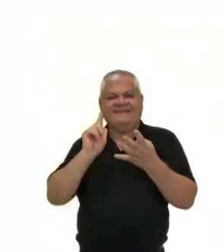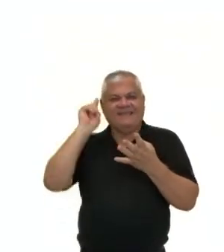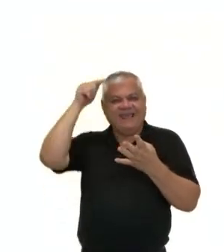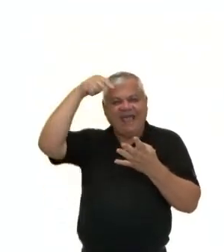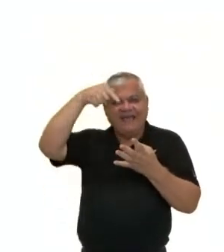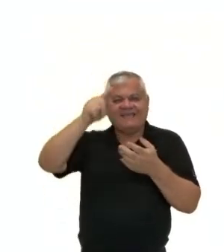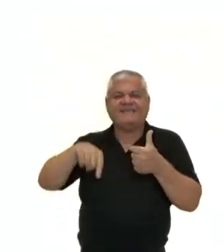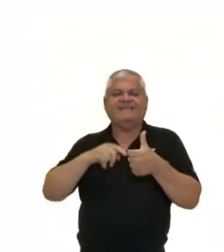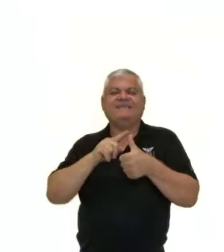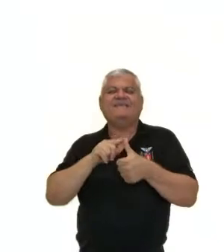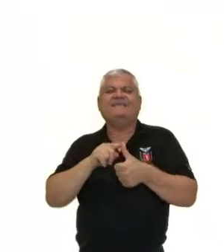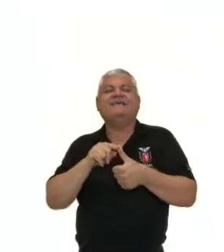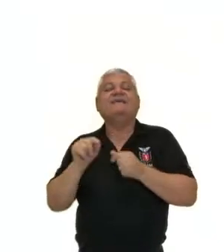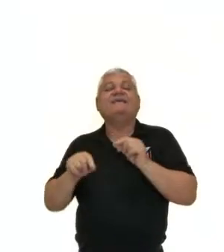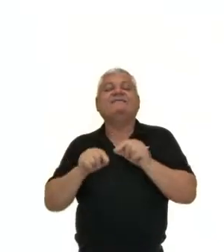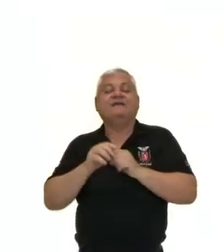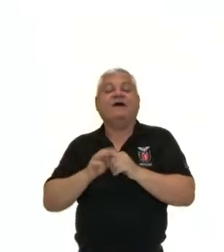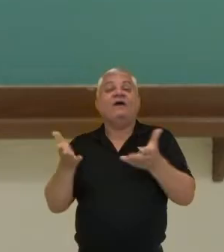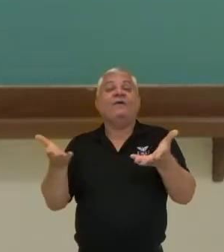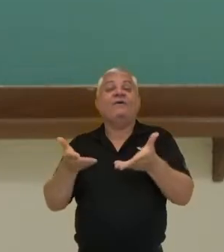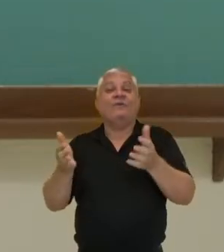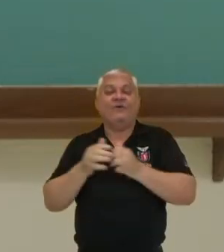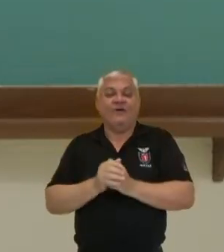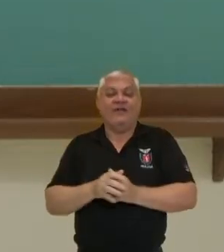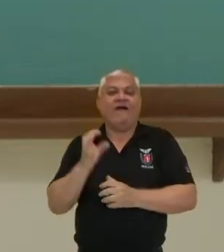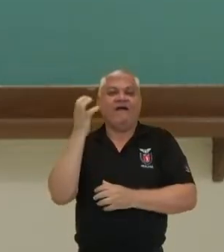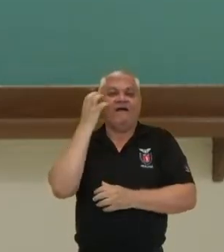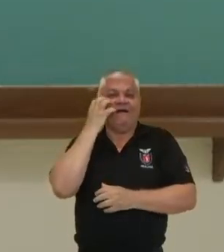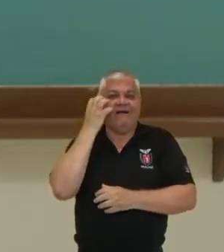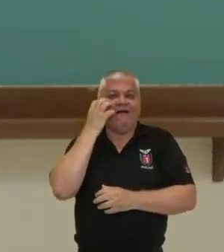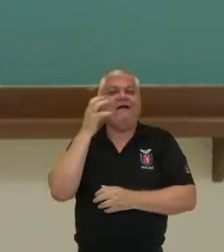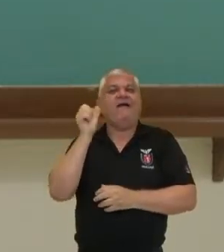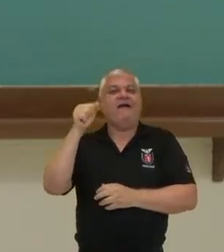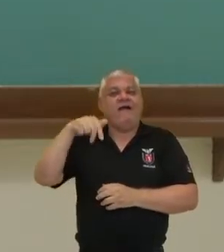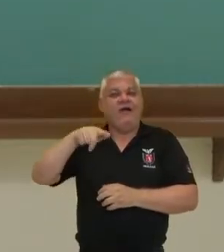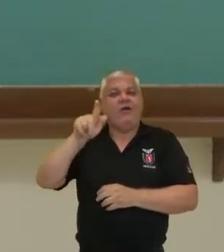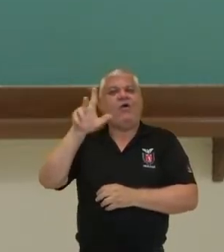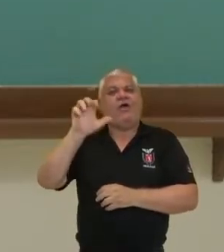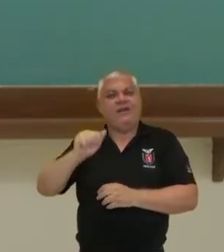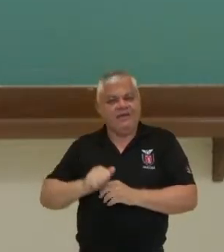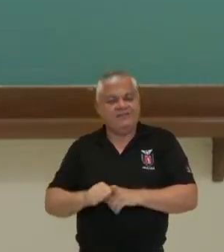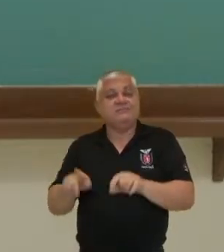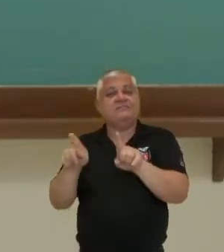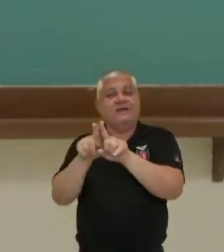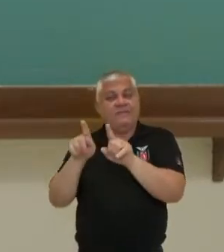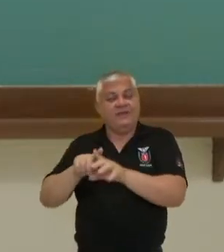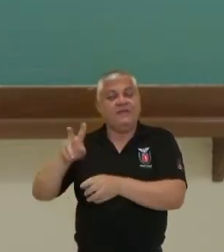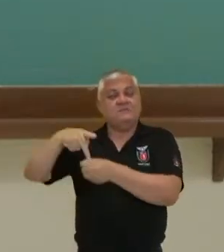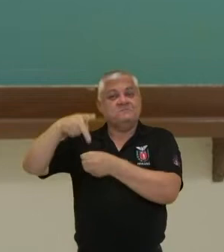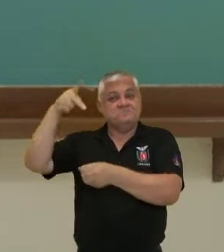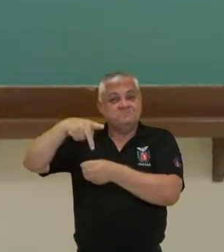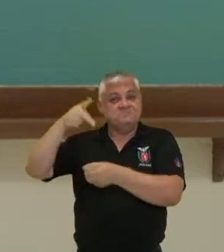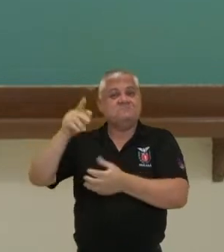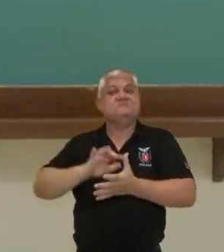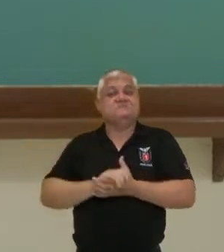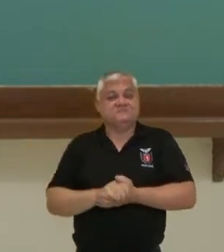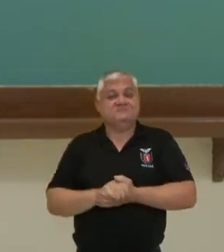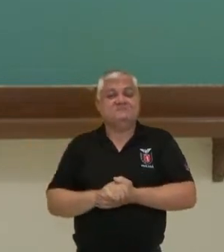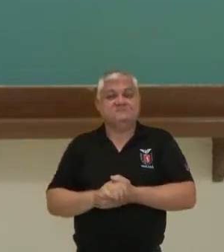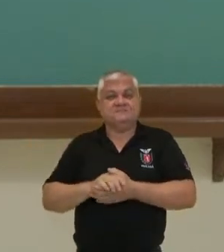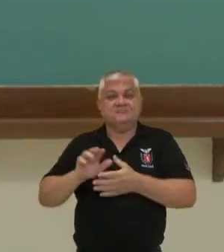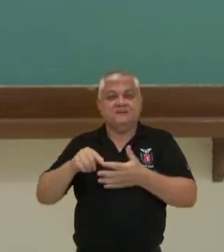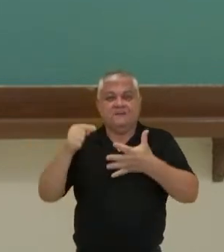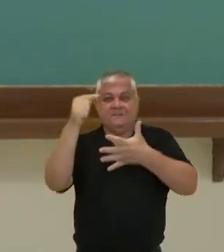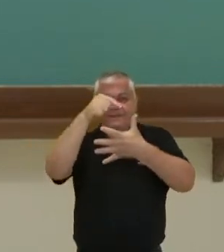né atualmente né Nós temos Angola também como uma grande produtora esses